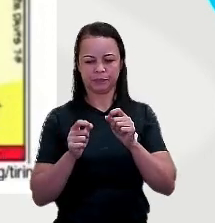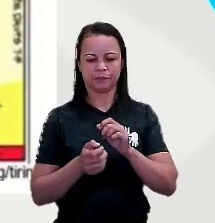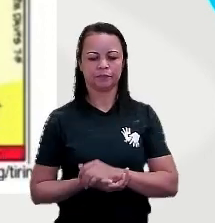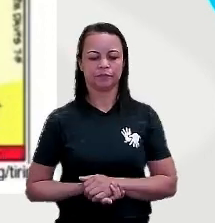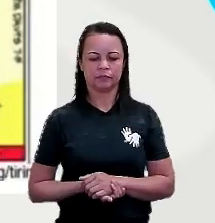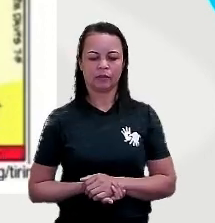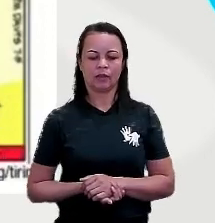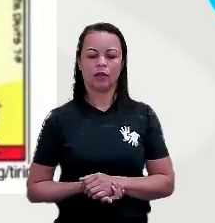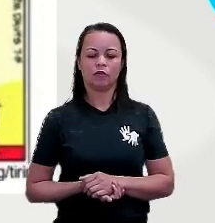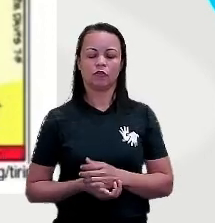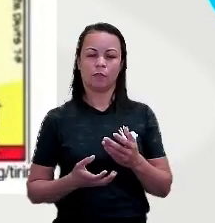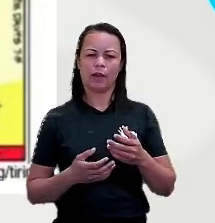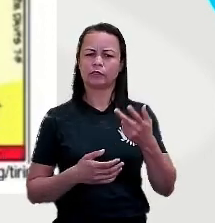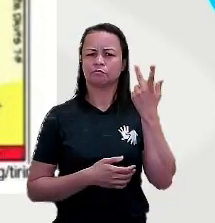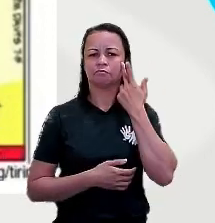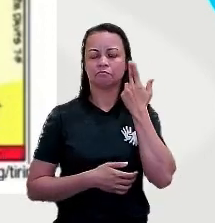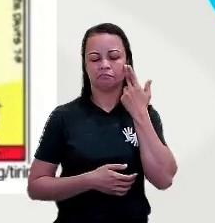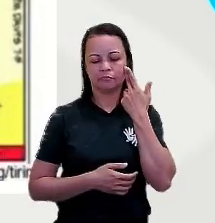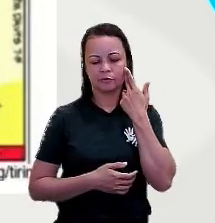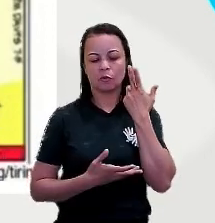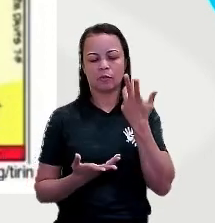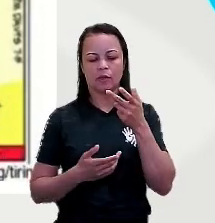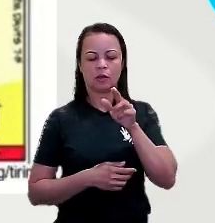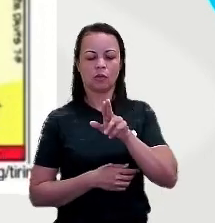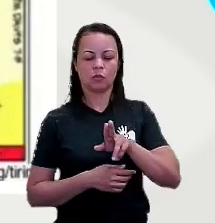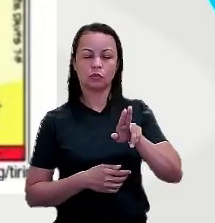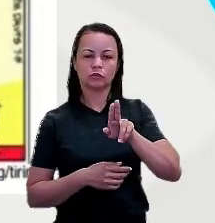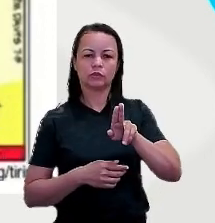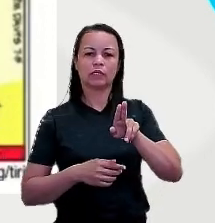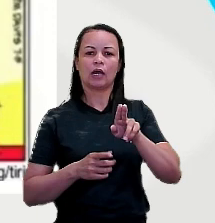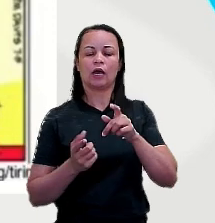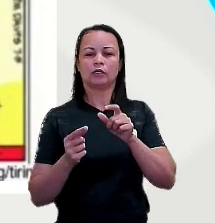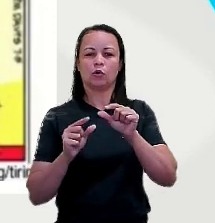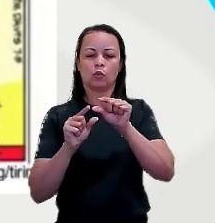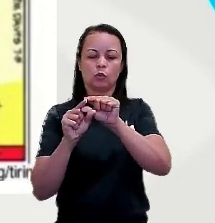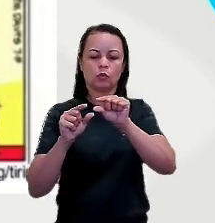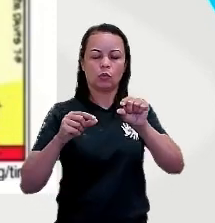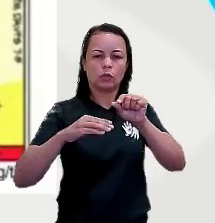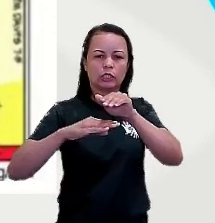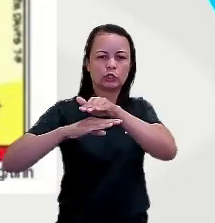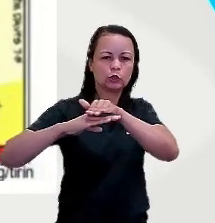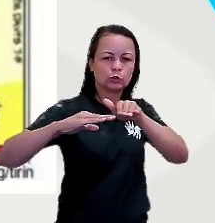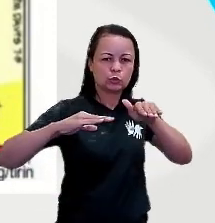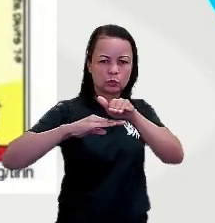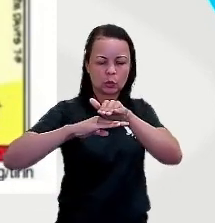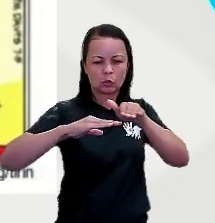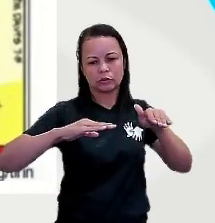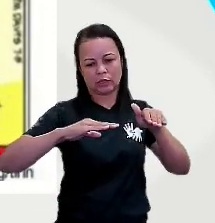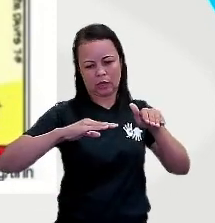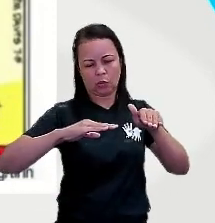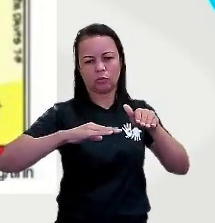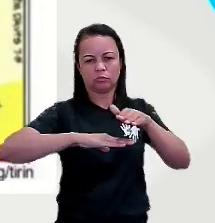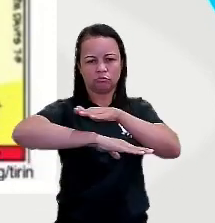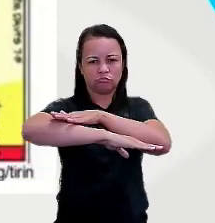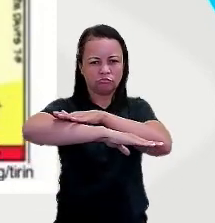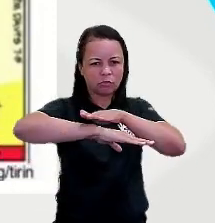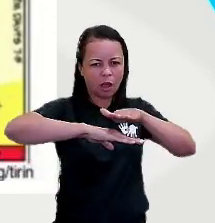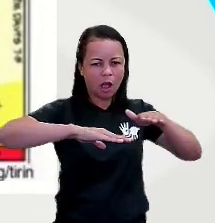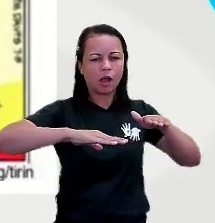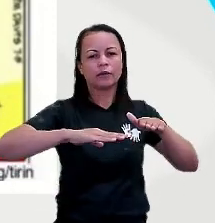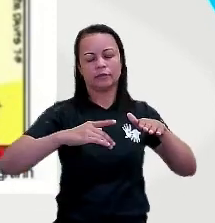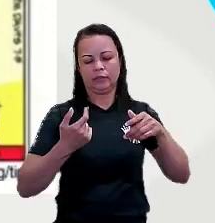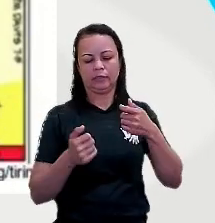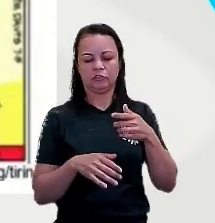O formato mais comum é usar a tirinha no modo horizontal, que é o modo deitado, que a gente chama